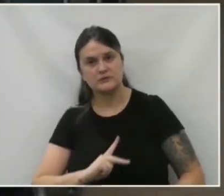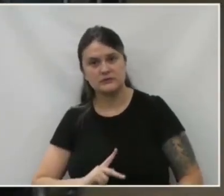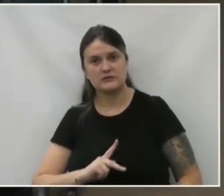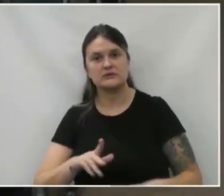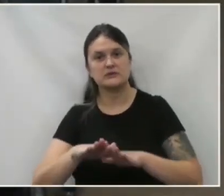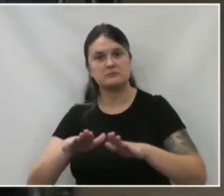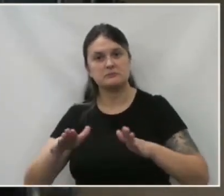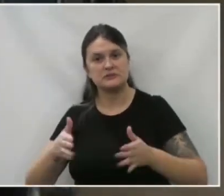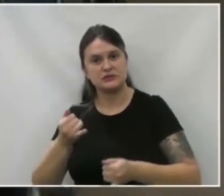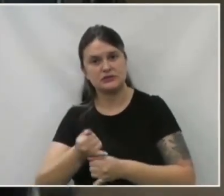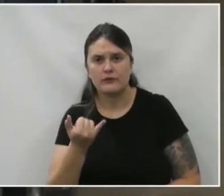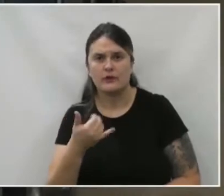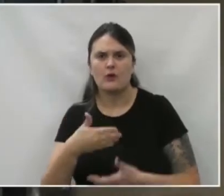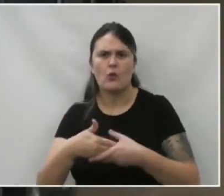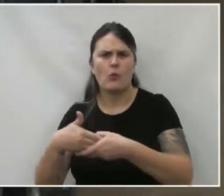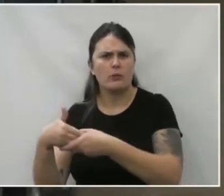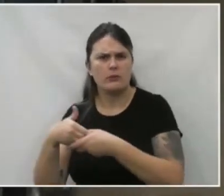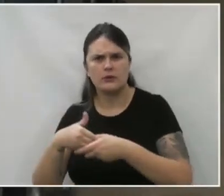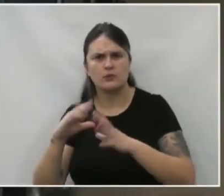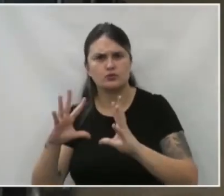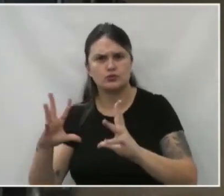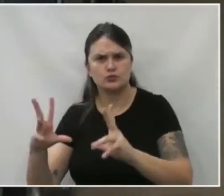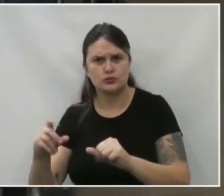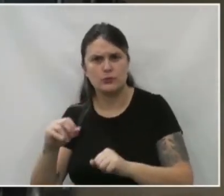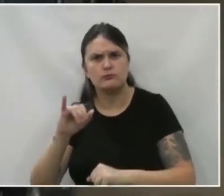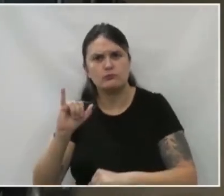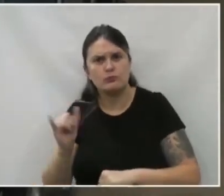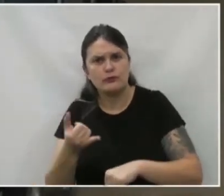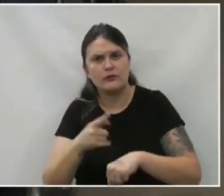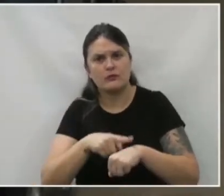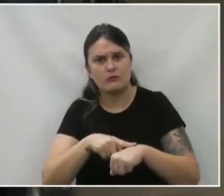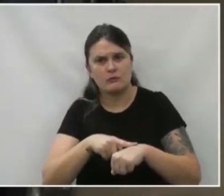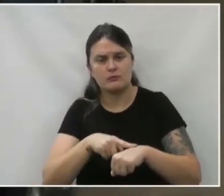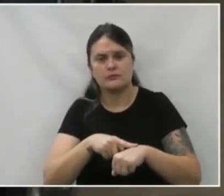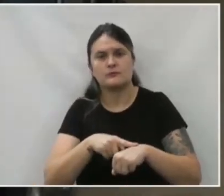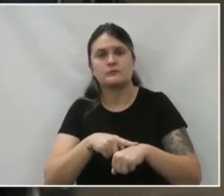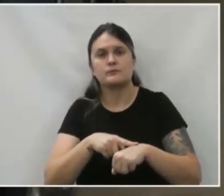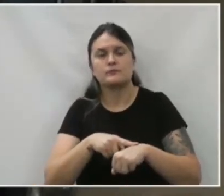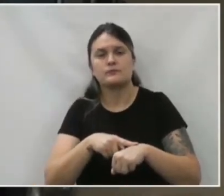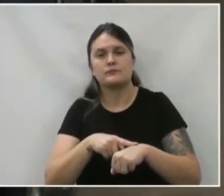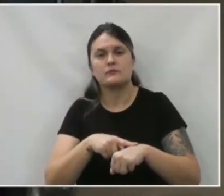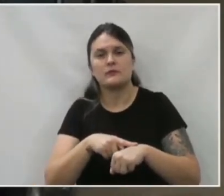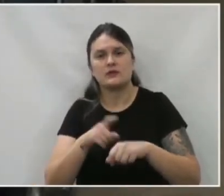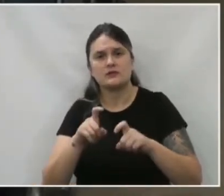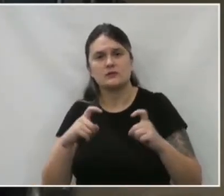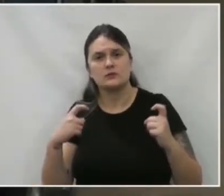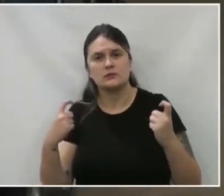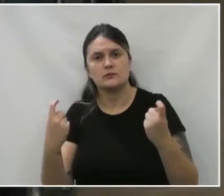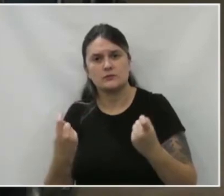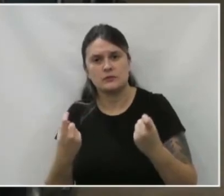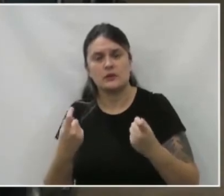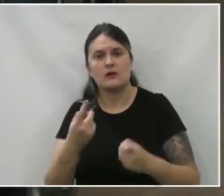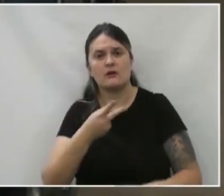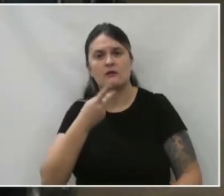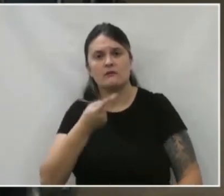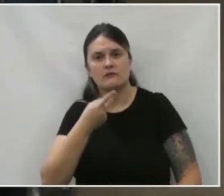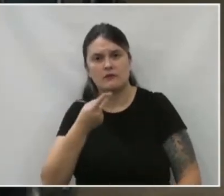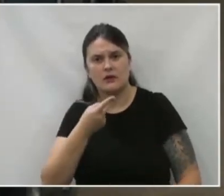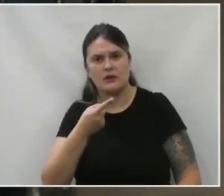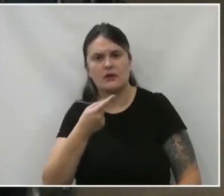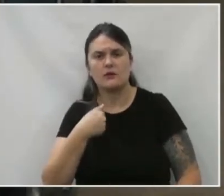prática do distanciamento social. Artigo 4º. A fiscalização das medidas determinadas por